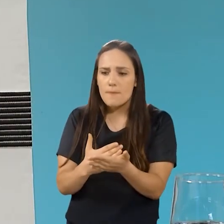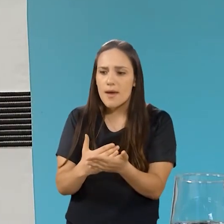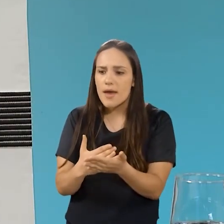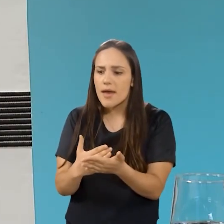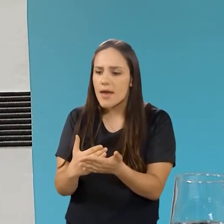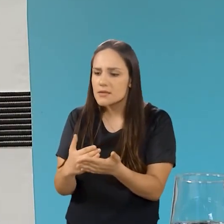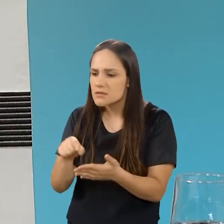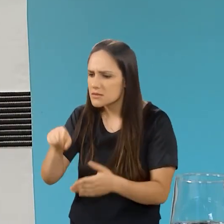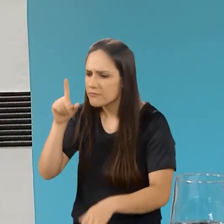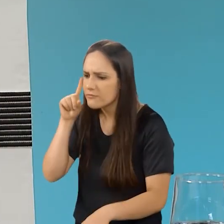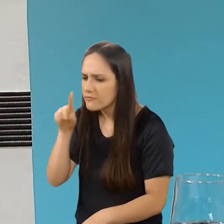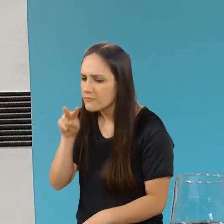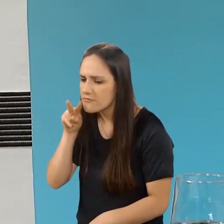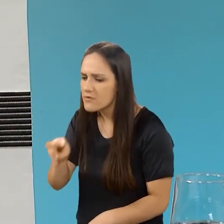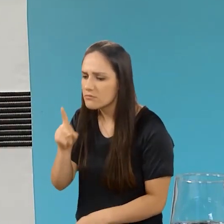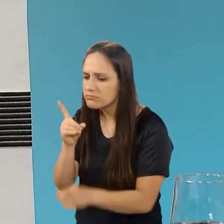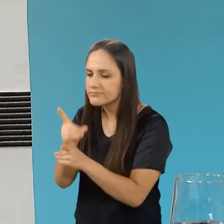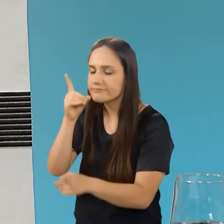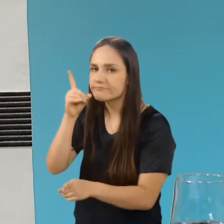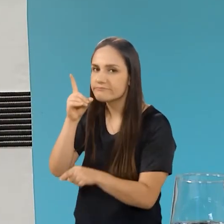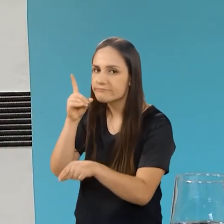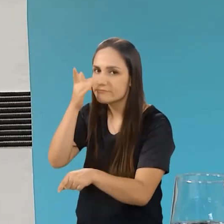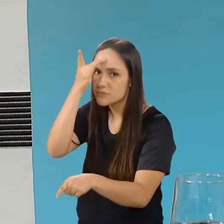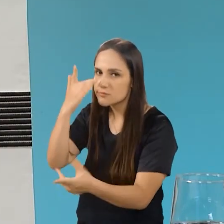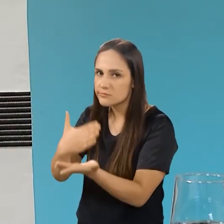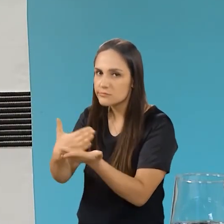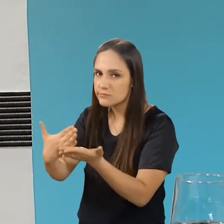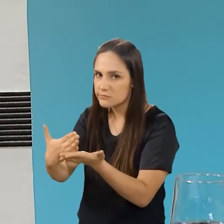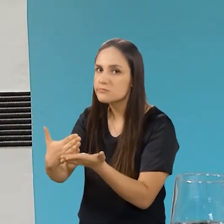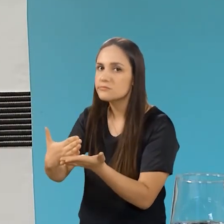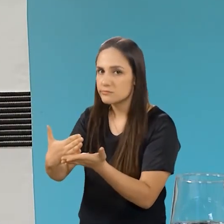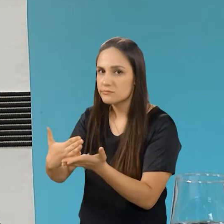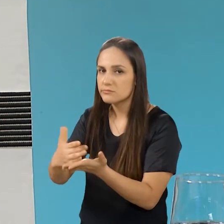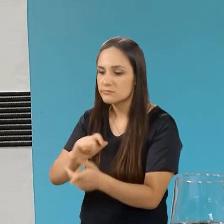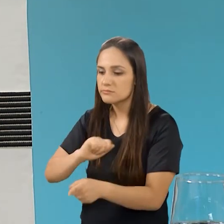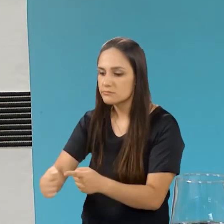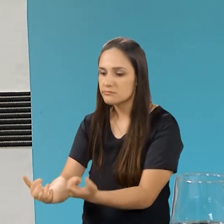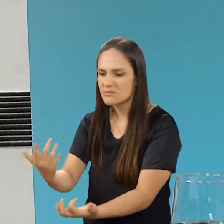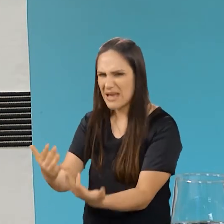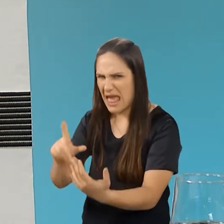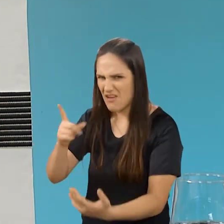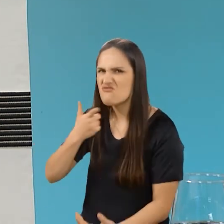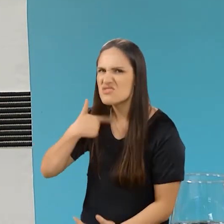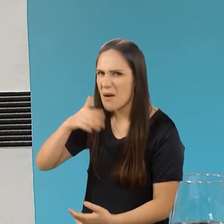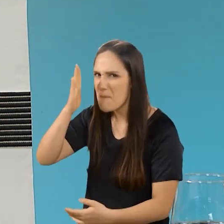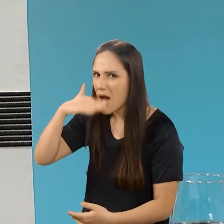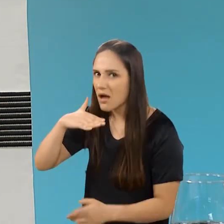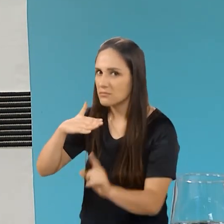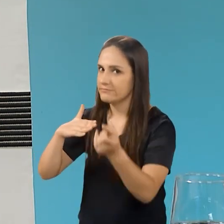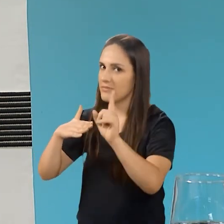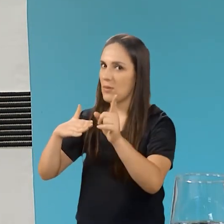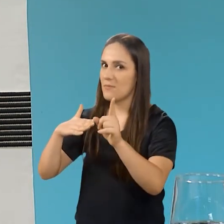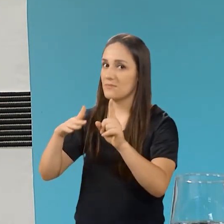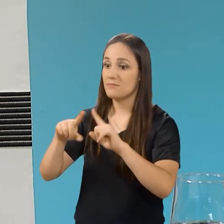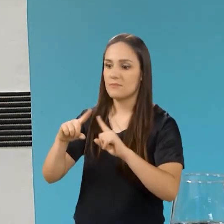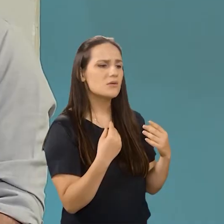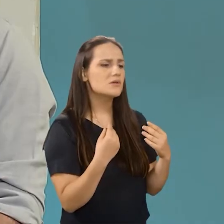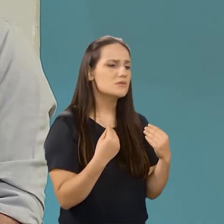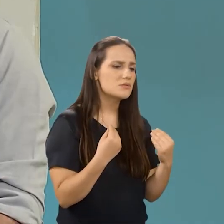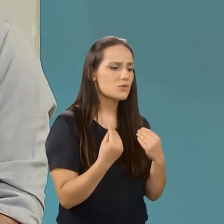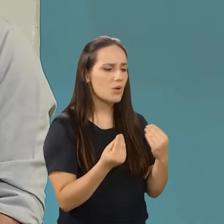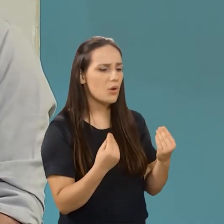que muitas das pessoas que deram início àquele incêndio não agiram por dolo, mas perderam o